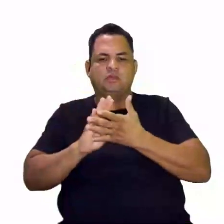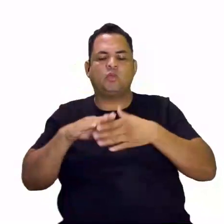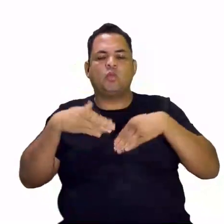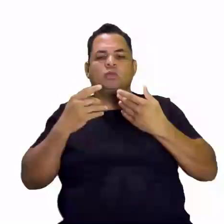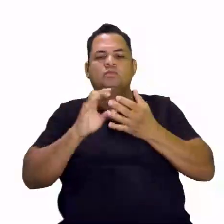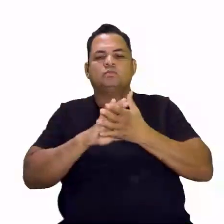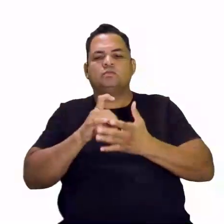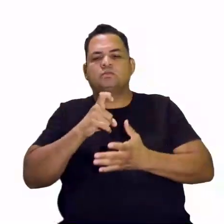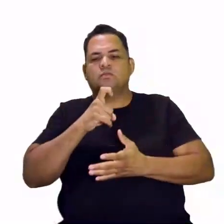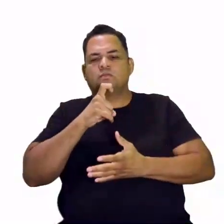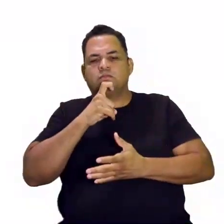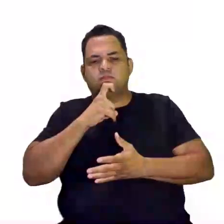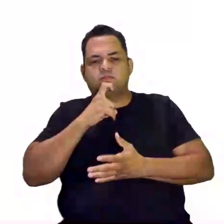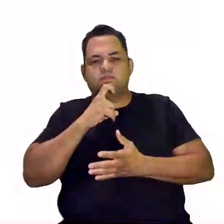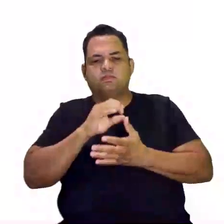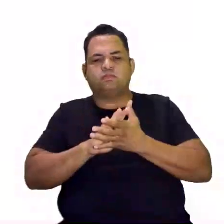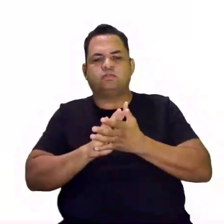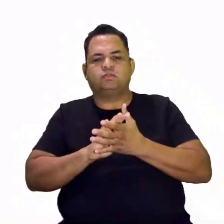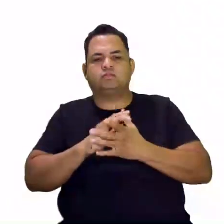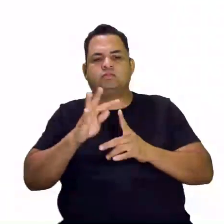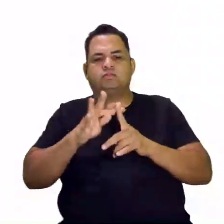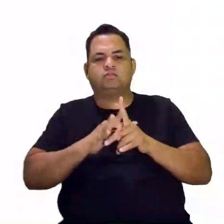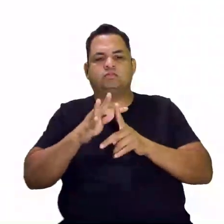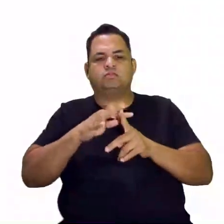temperatura de menos